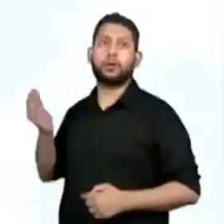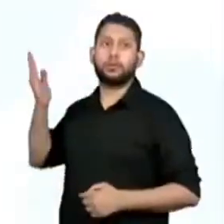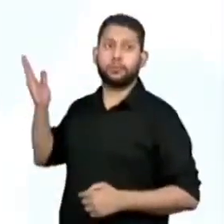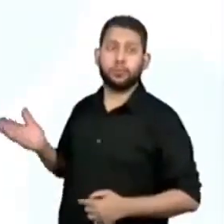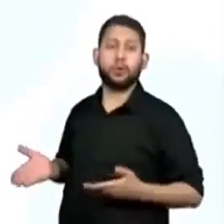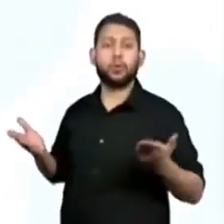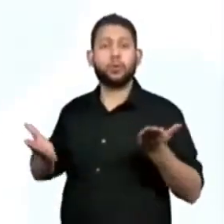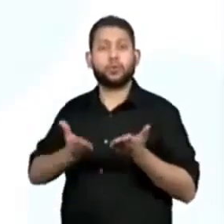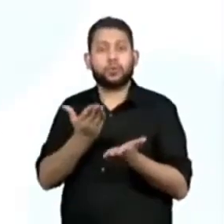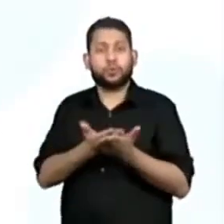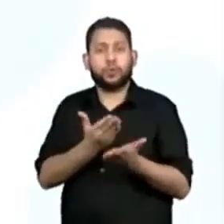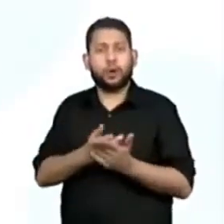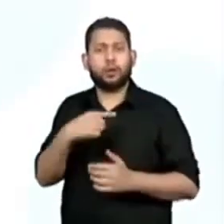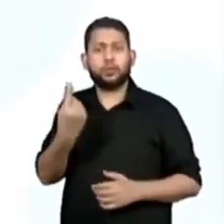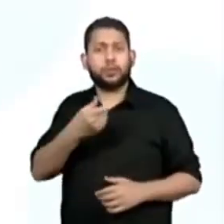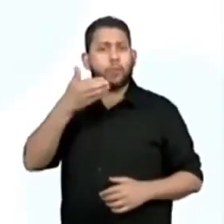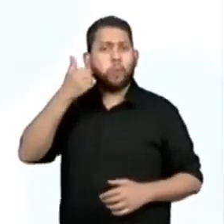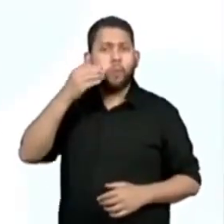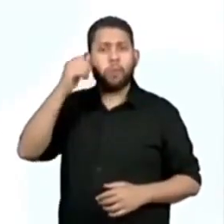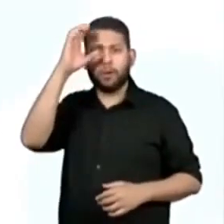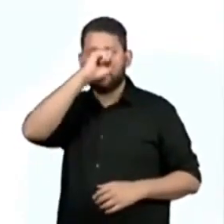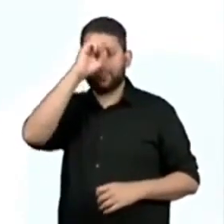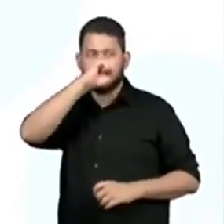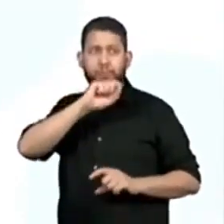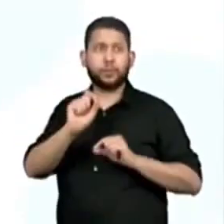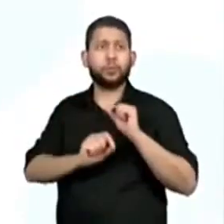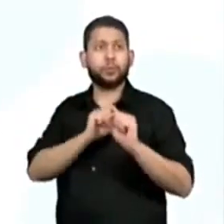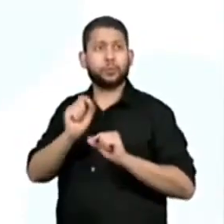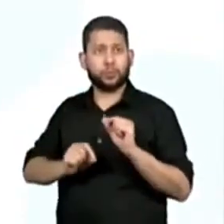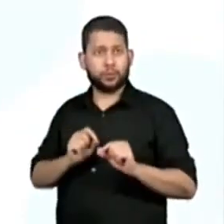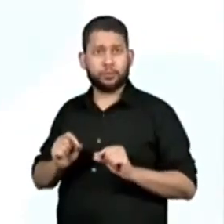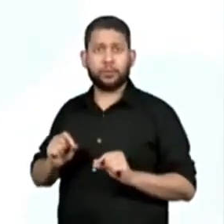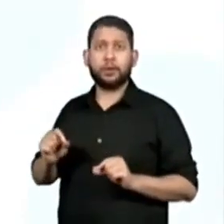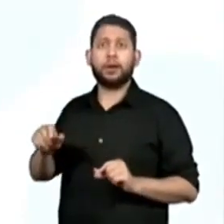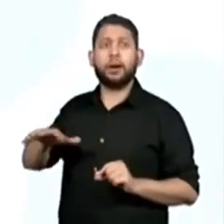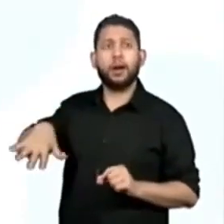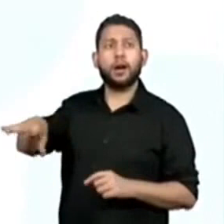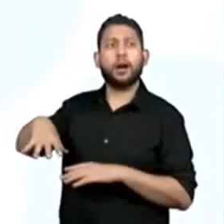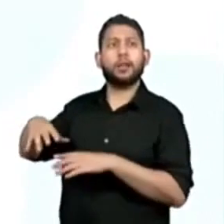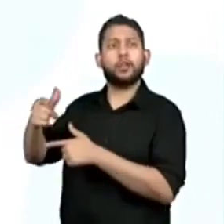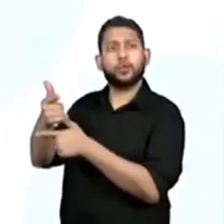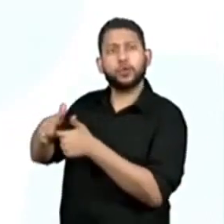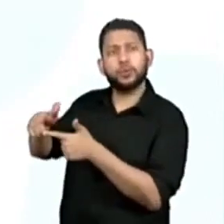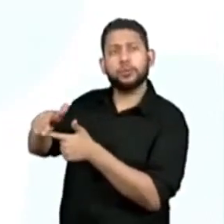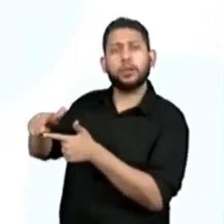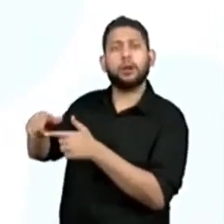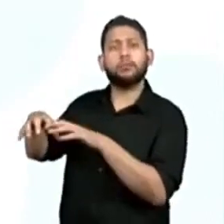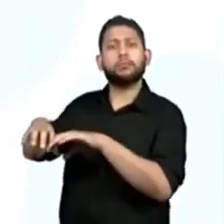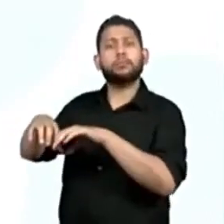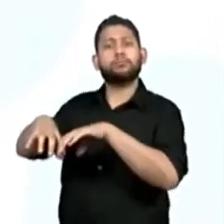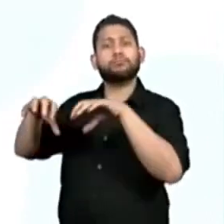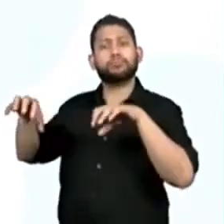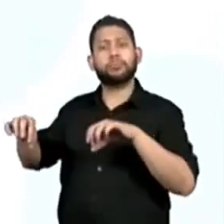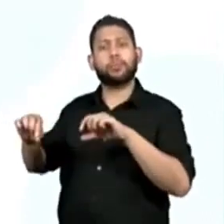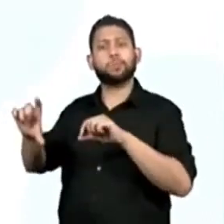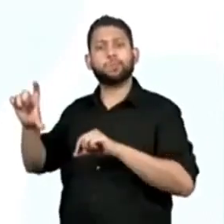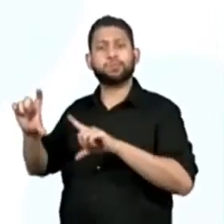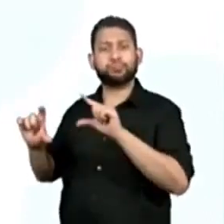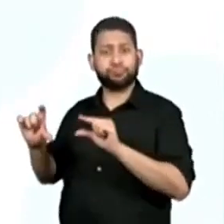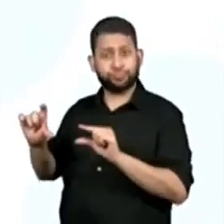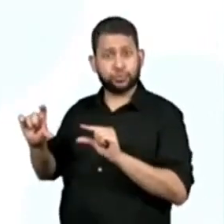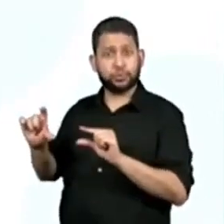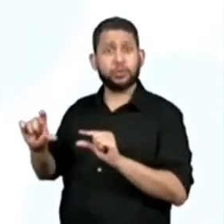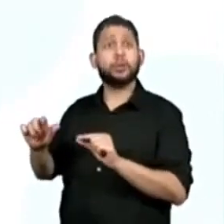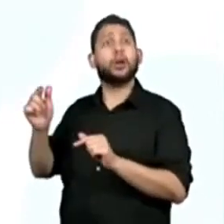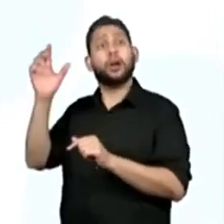e na aula de hoje aprenderemos a resolver problemas que envolvem a divisão de uma